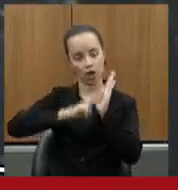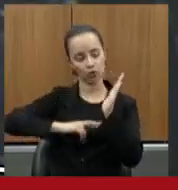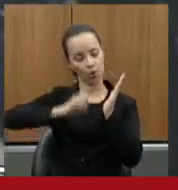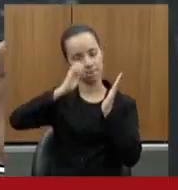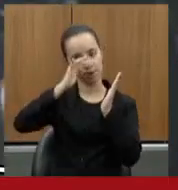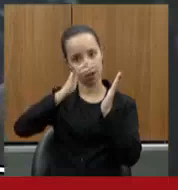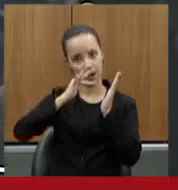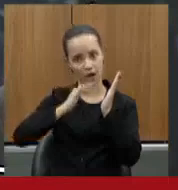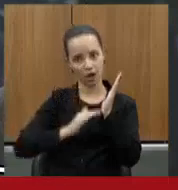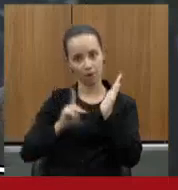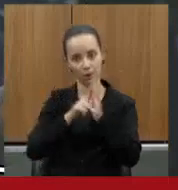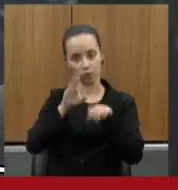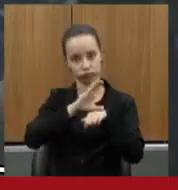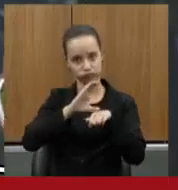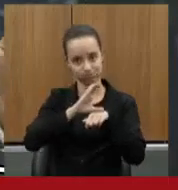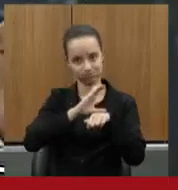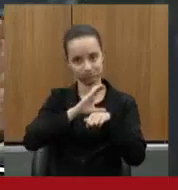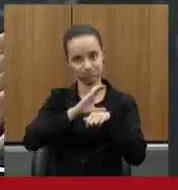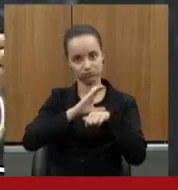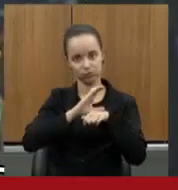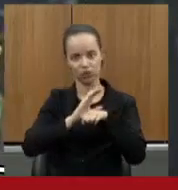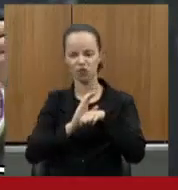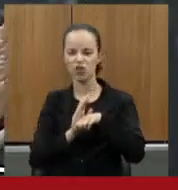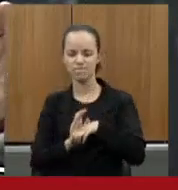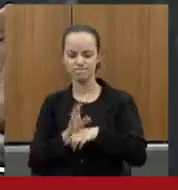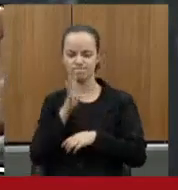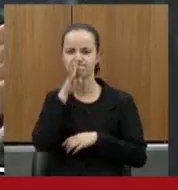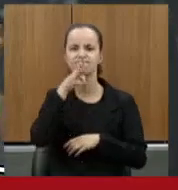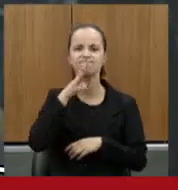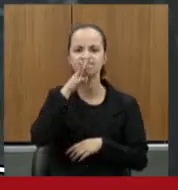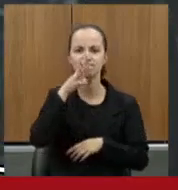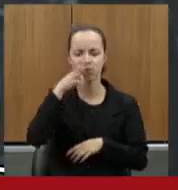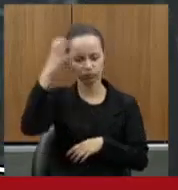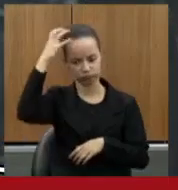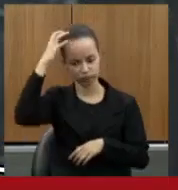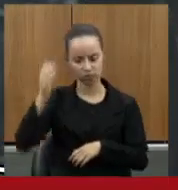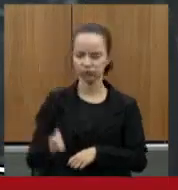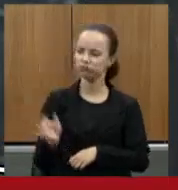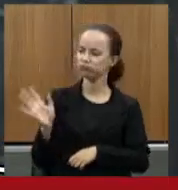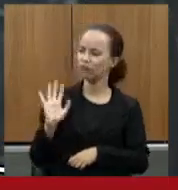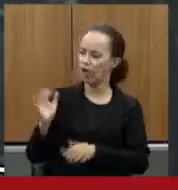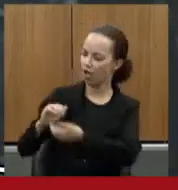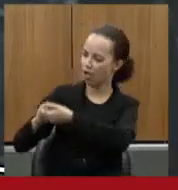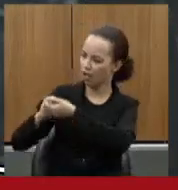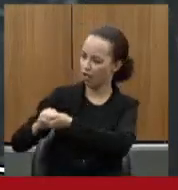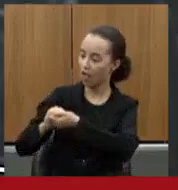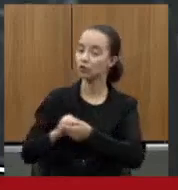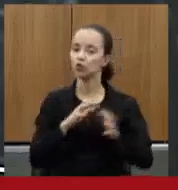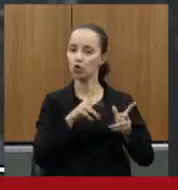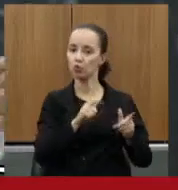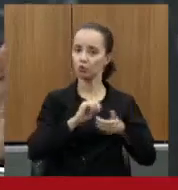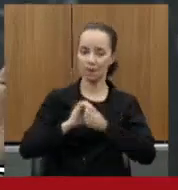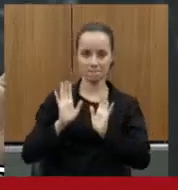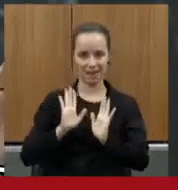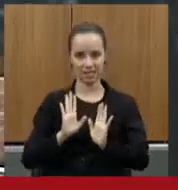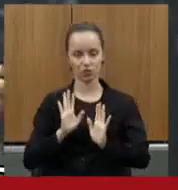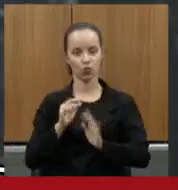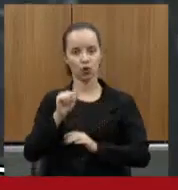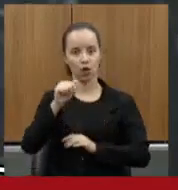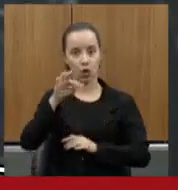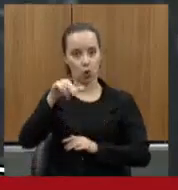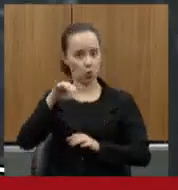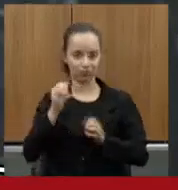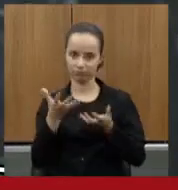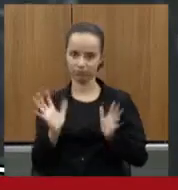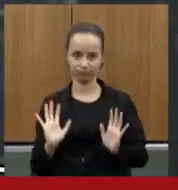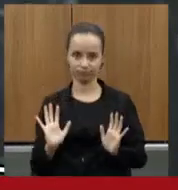constituinte, passou por frente do imperador e não fez a saudação que todos os deputados faziam. E chegou em